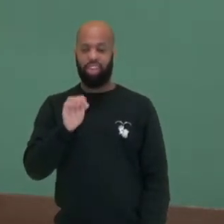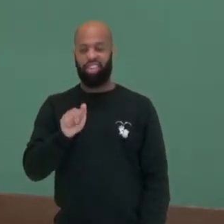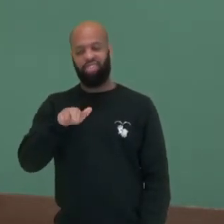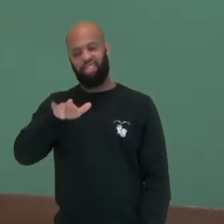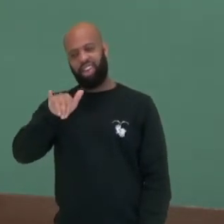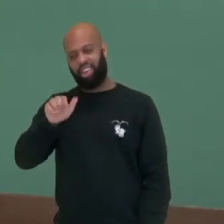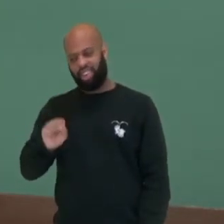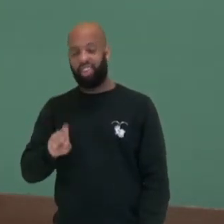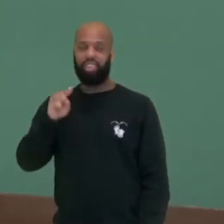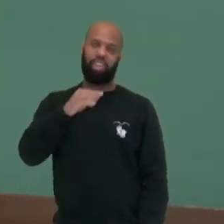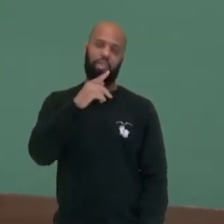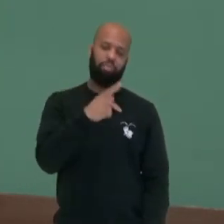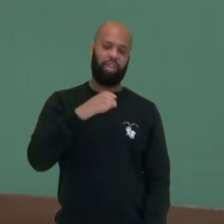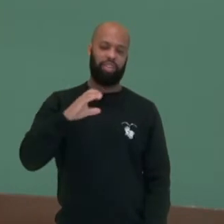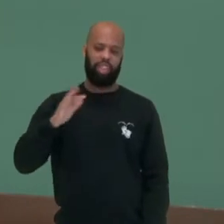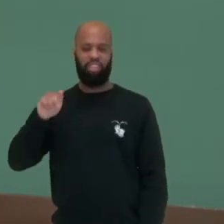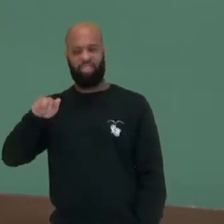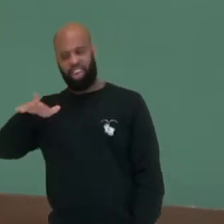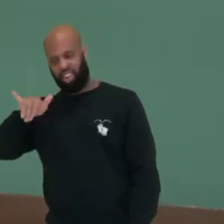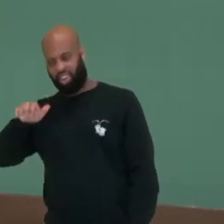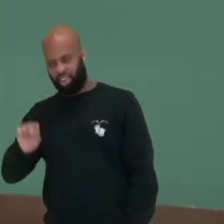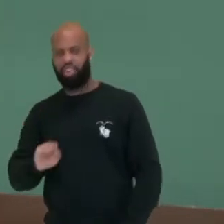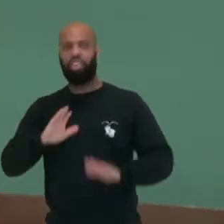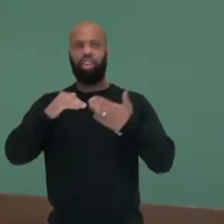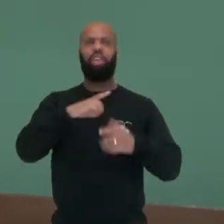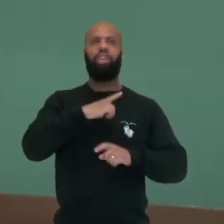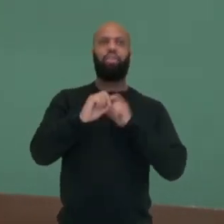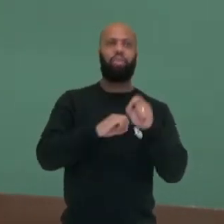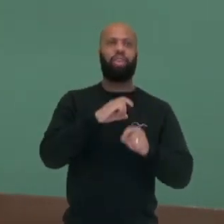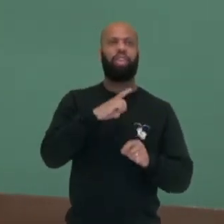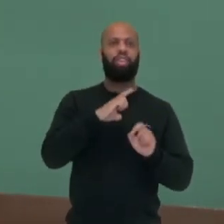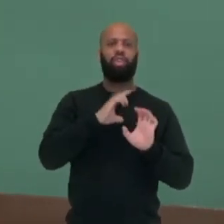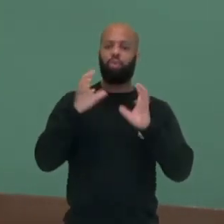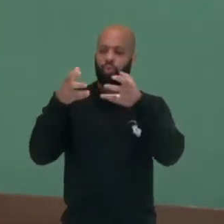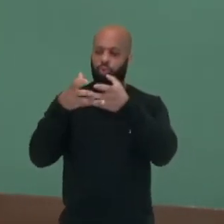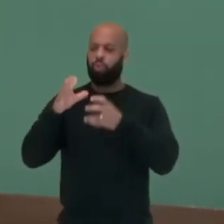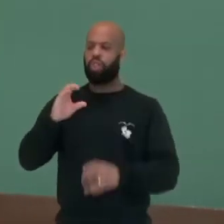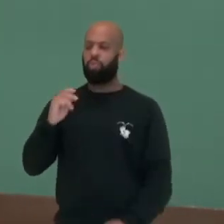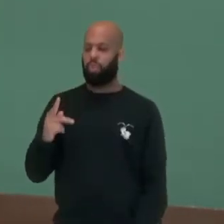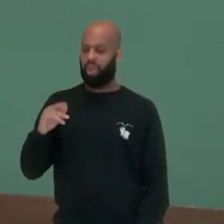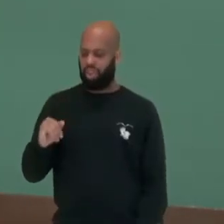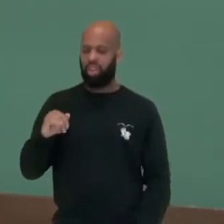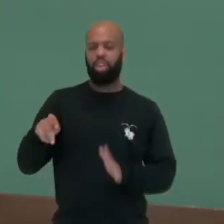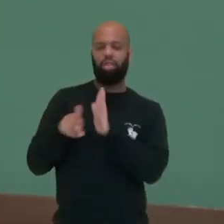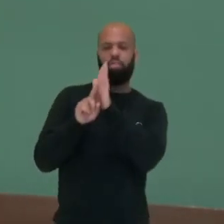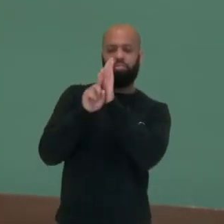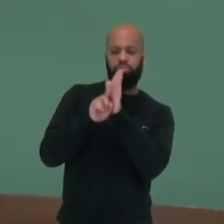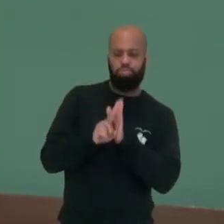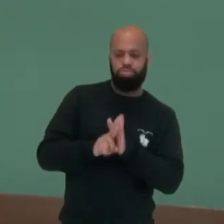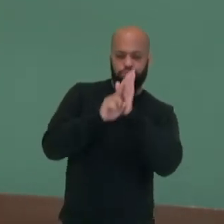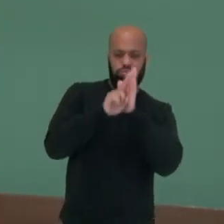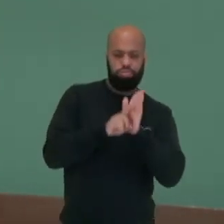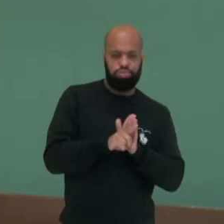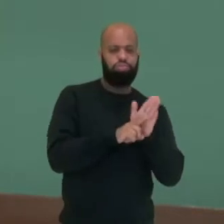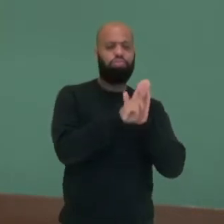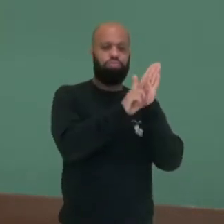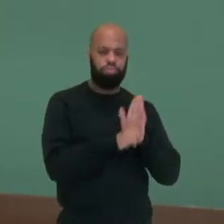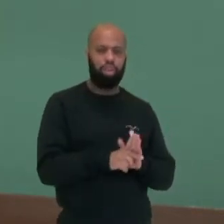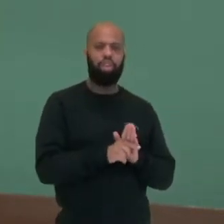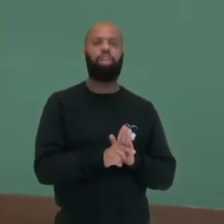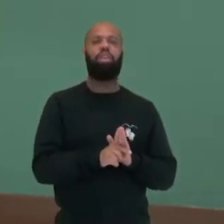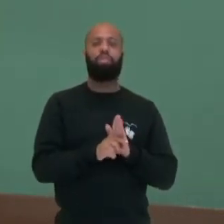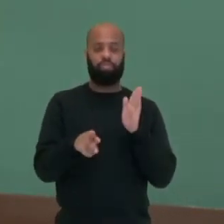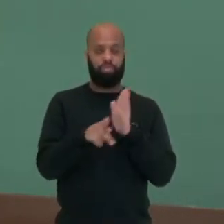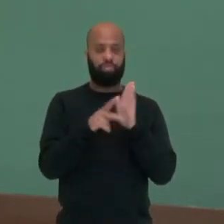lado direito da sua tela. Segundo uma CPI, uma comissão parlamentar de inquérito criada para investigar essas